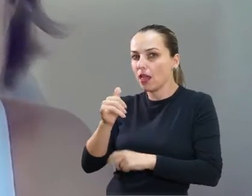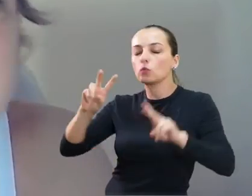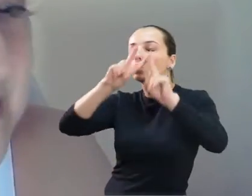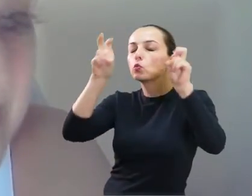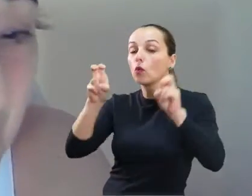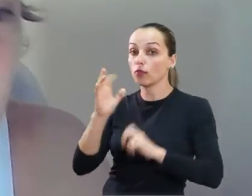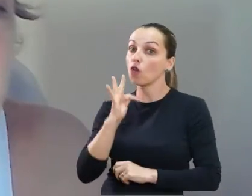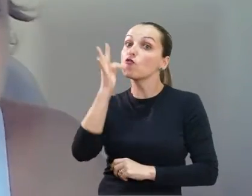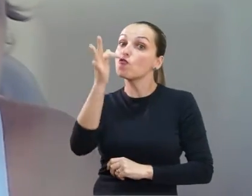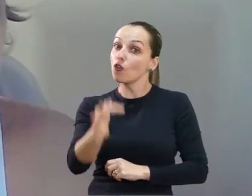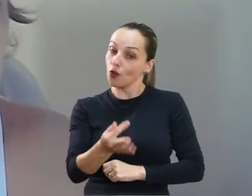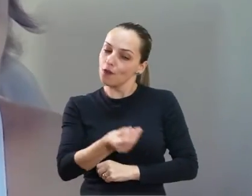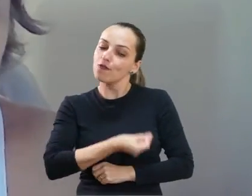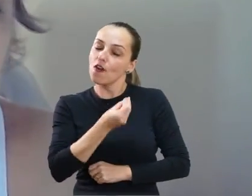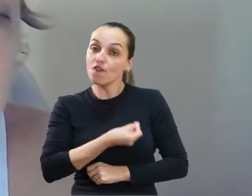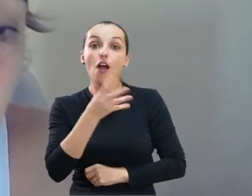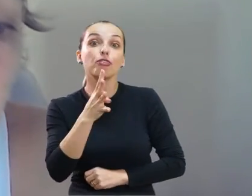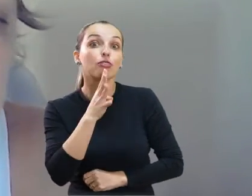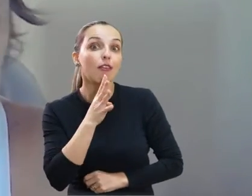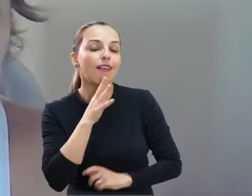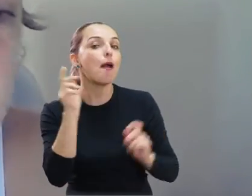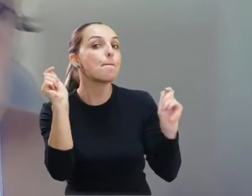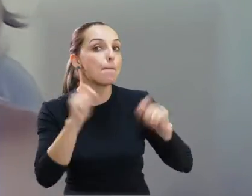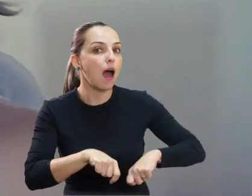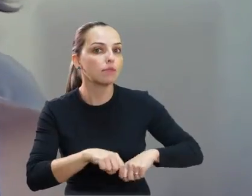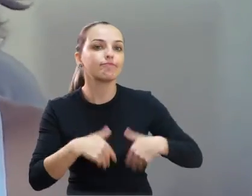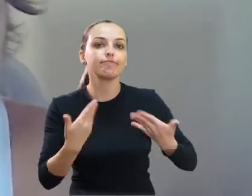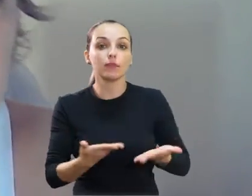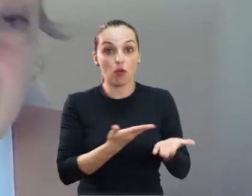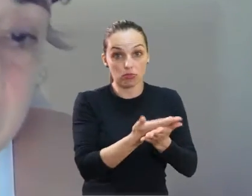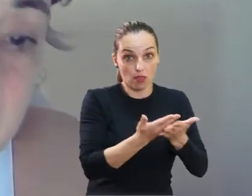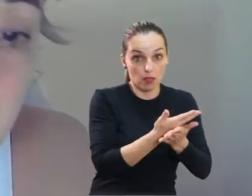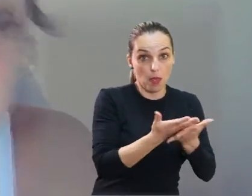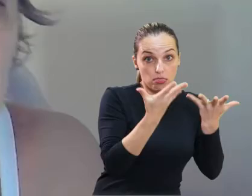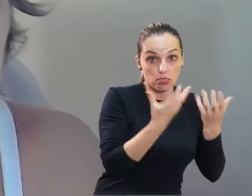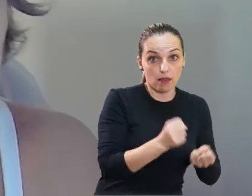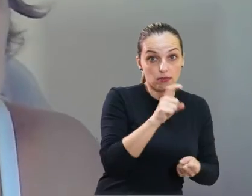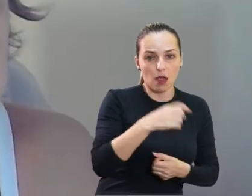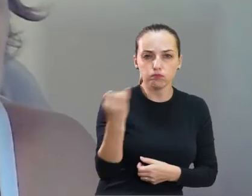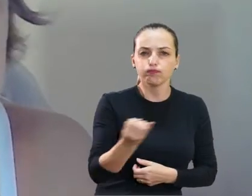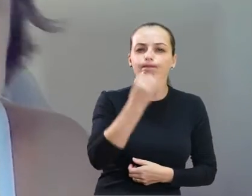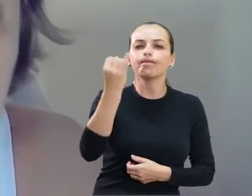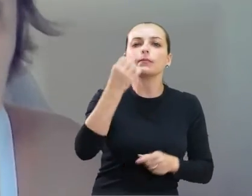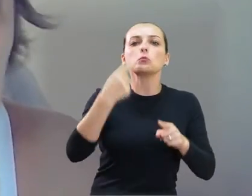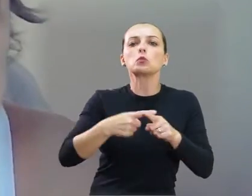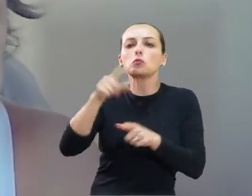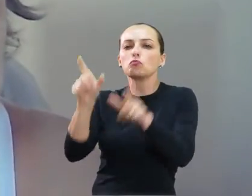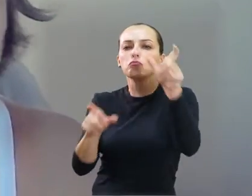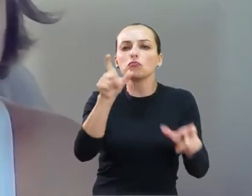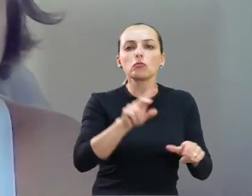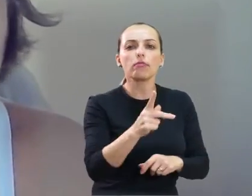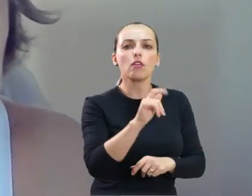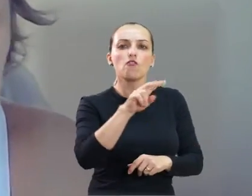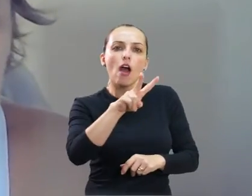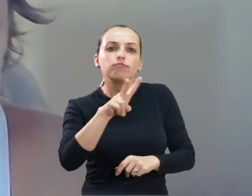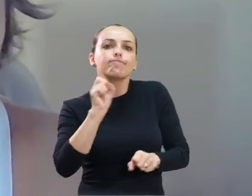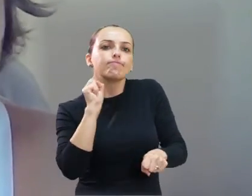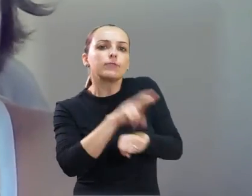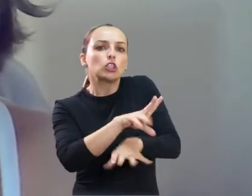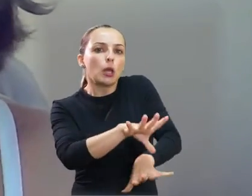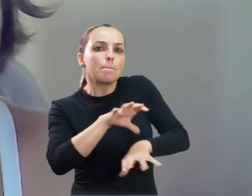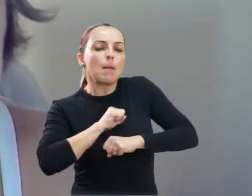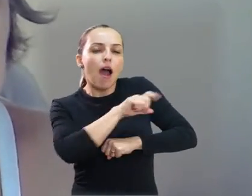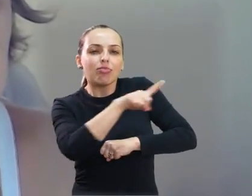Então, a adesão ao tratamento é fundamental, porque todos os portadores do HIV possam estar numa situação